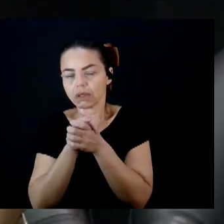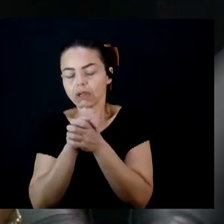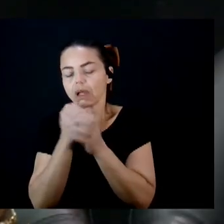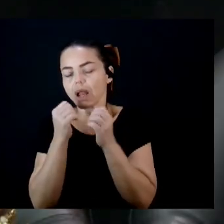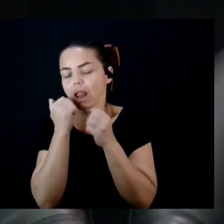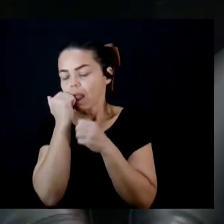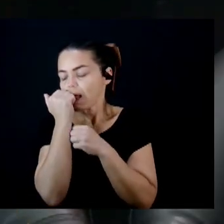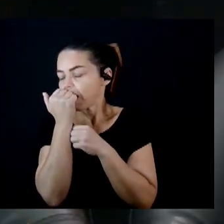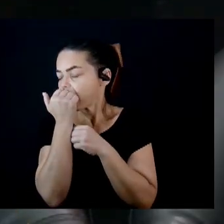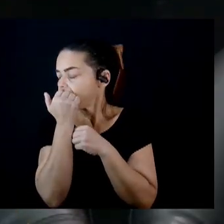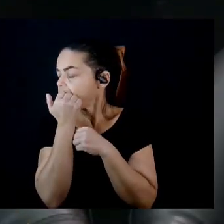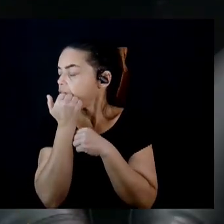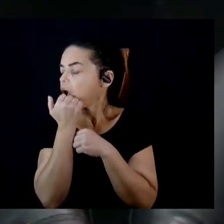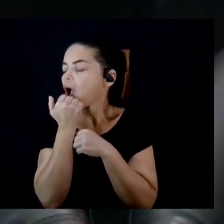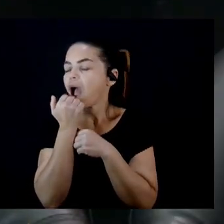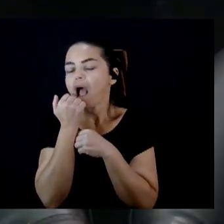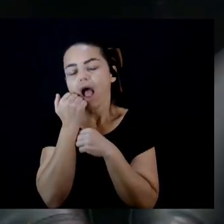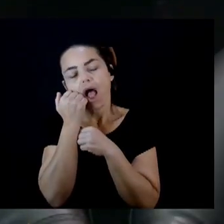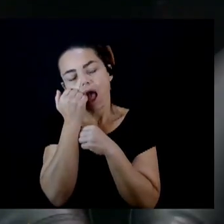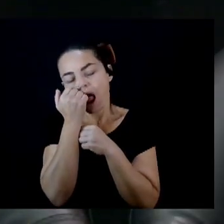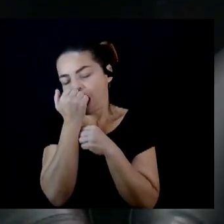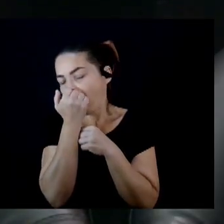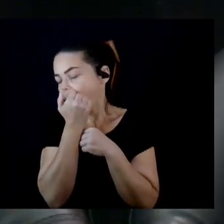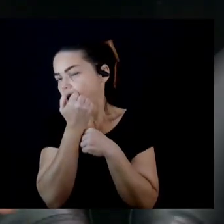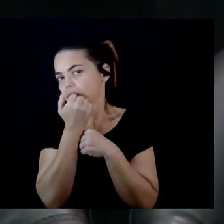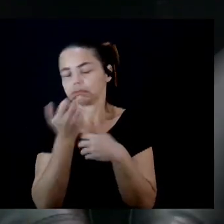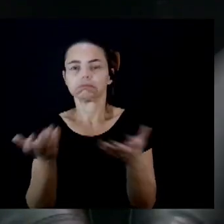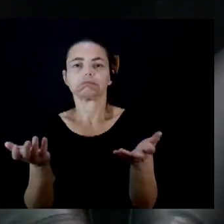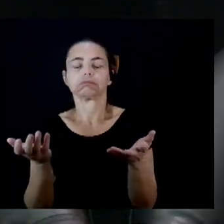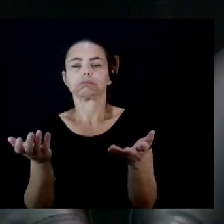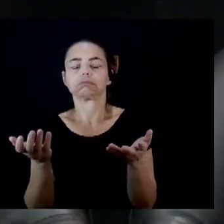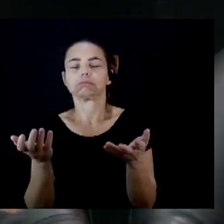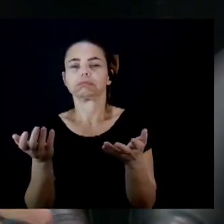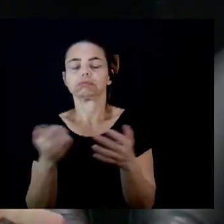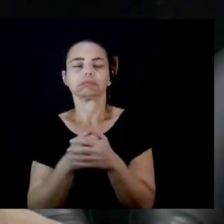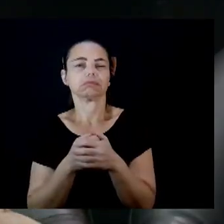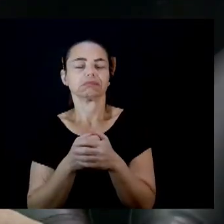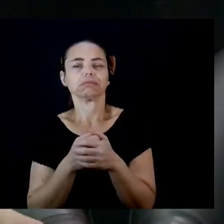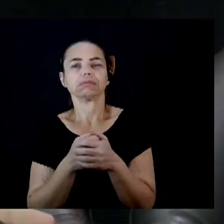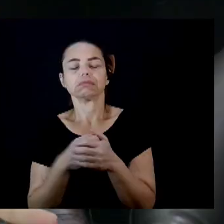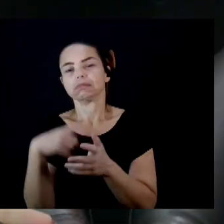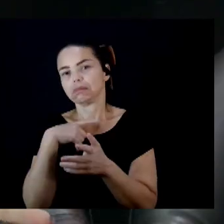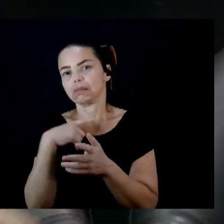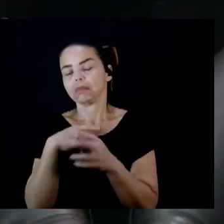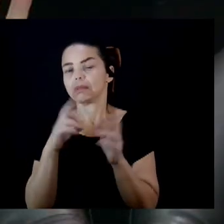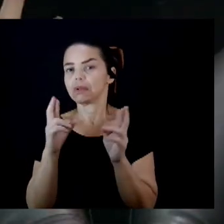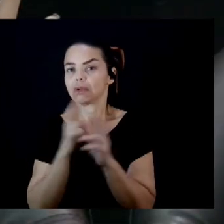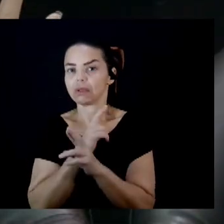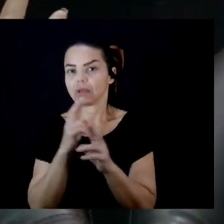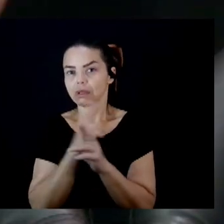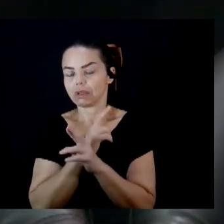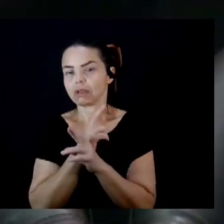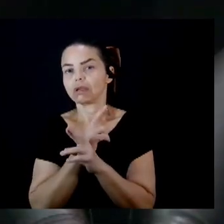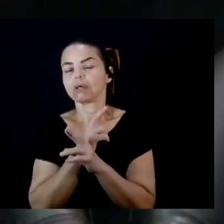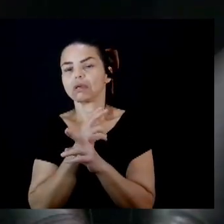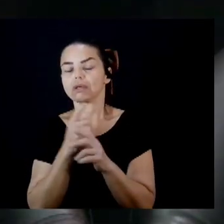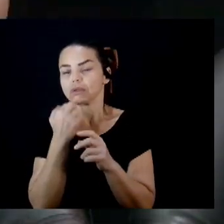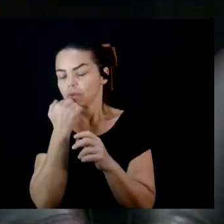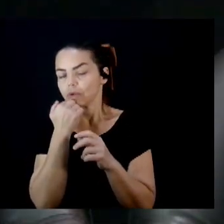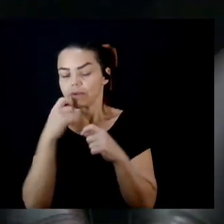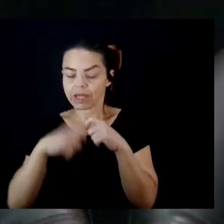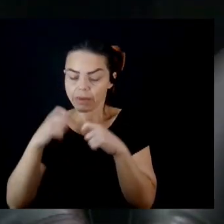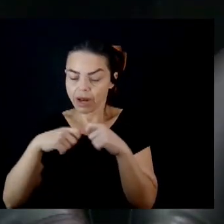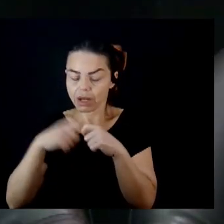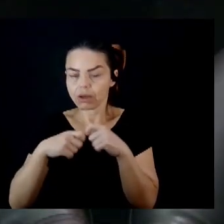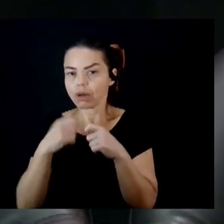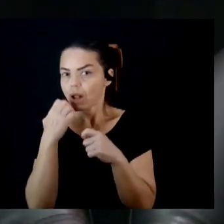6 segundos, ele vira só um sinalizador que vai ter uma relação sexual. Tá. Então, assim, é